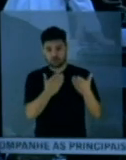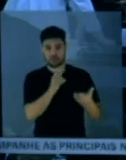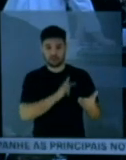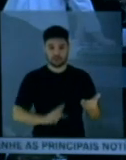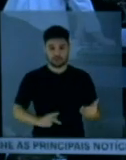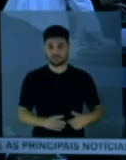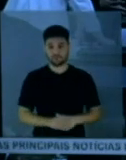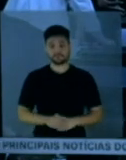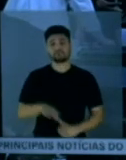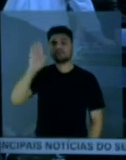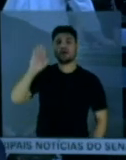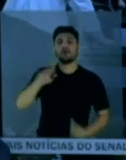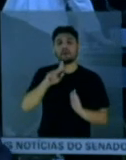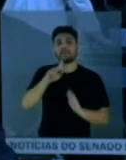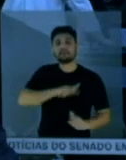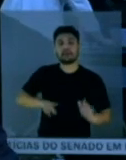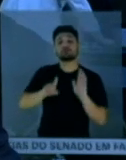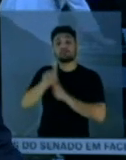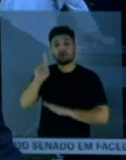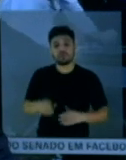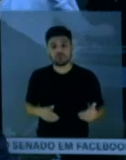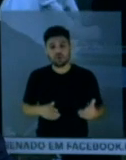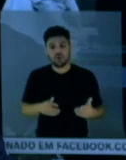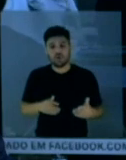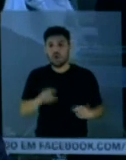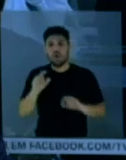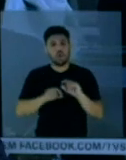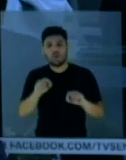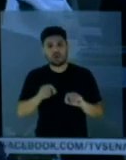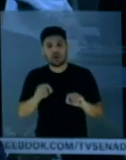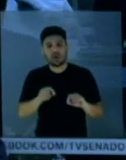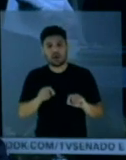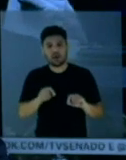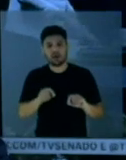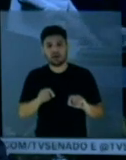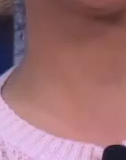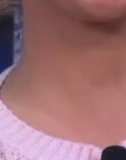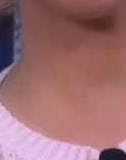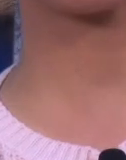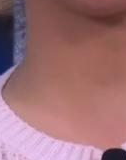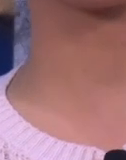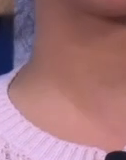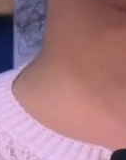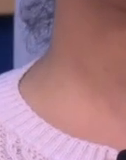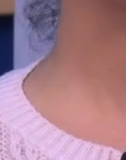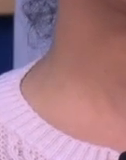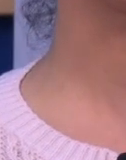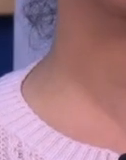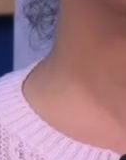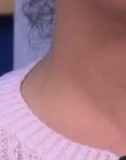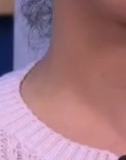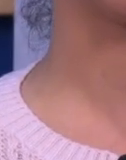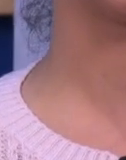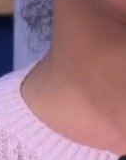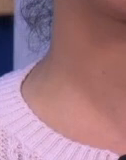vacina AstraZeneca. Para a gente contextualizar aqui para a nossa audiência. Bruna Torlai, vai lá. Eu não tenho nenhum comentário sério para fazer